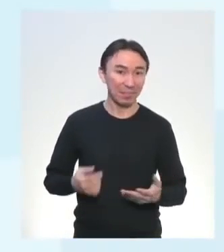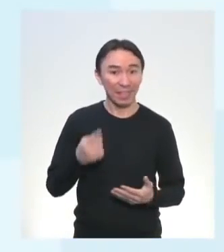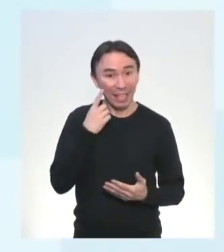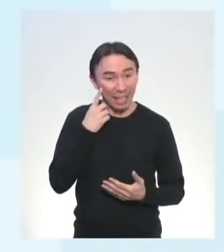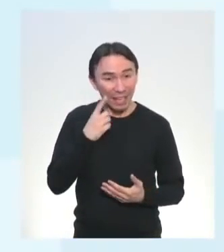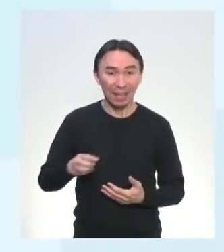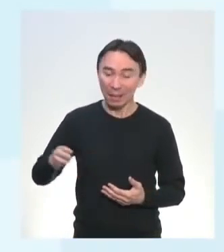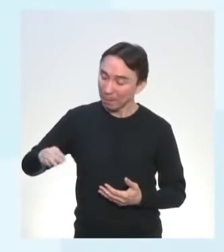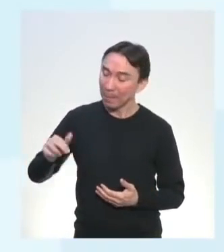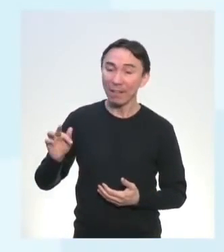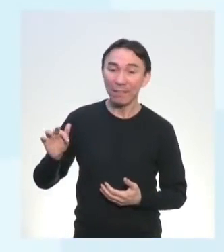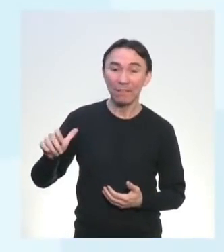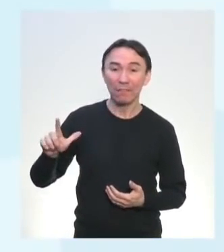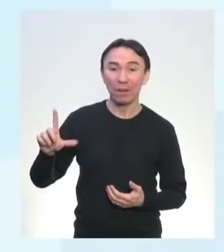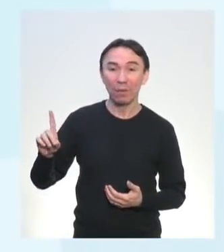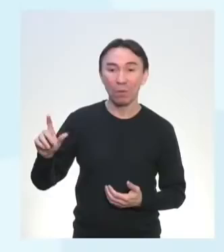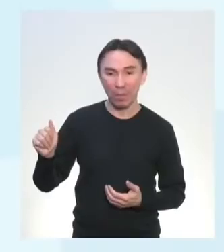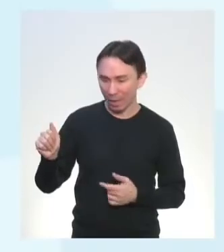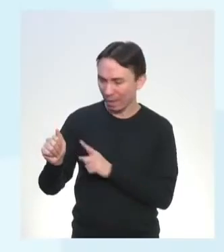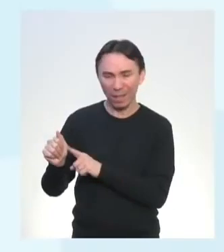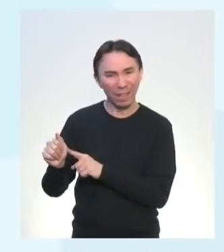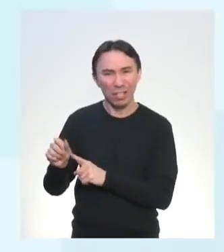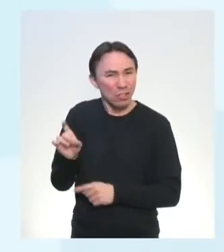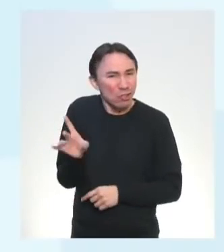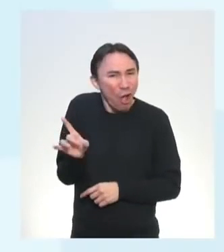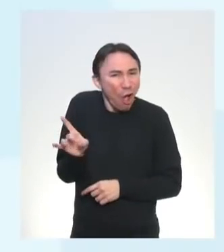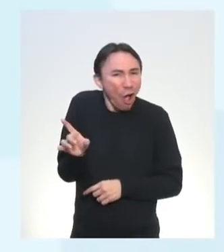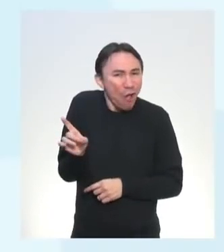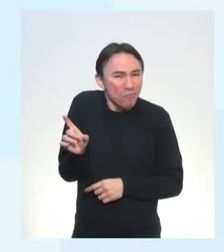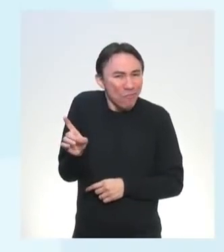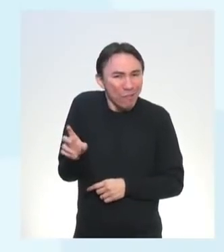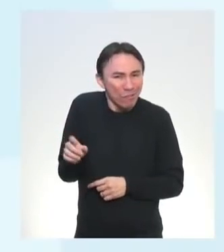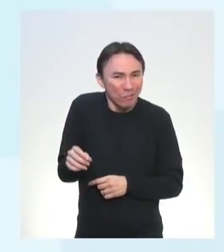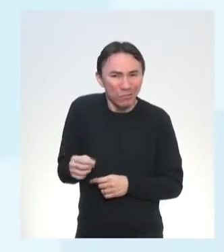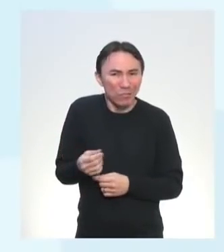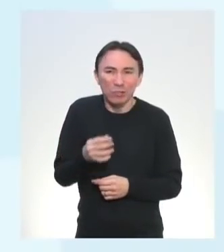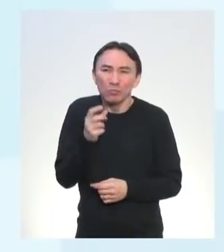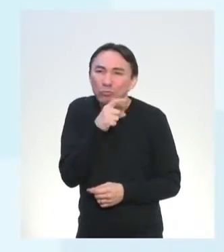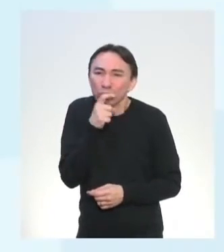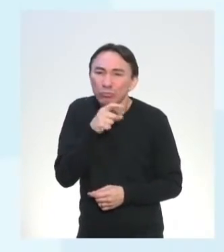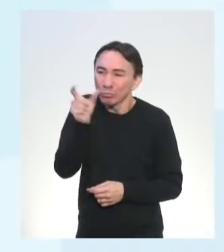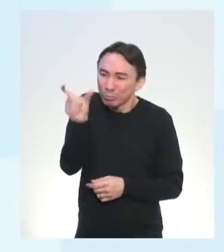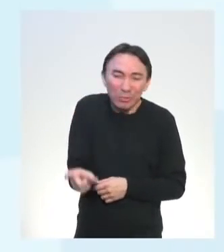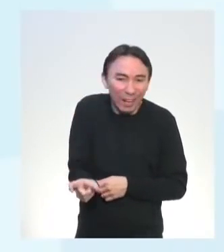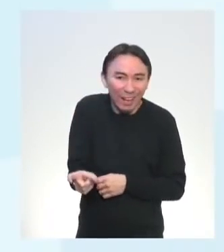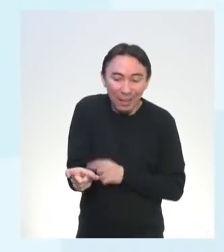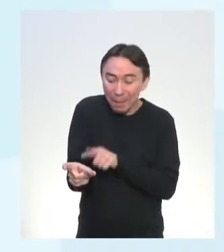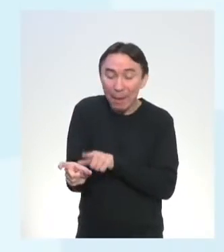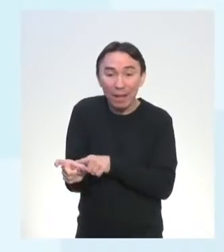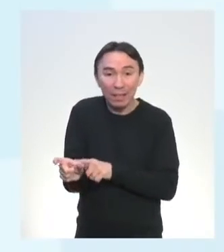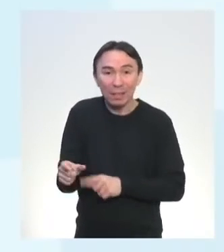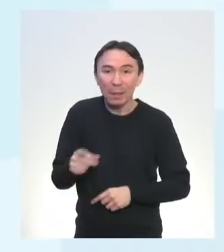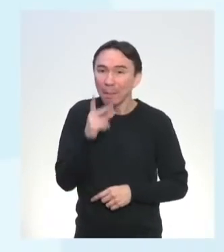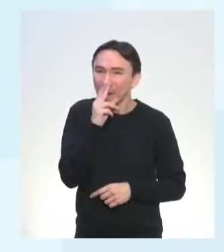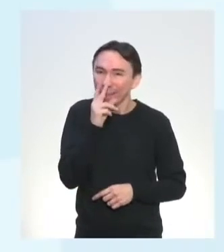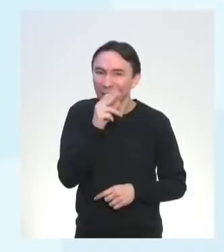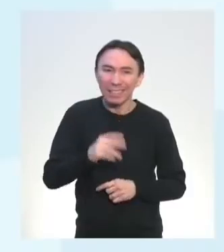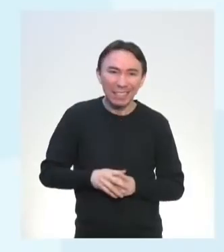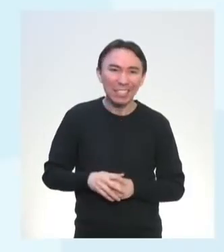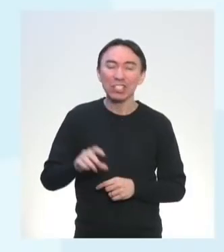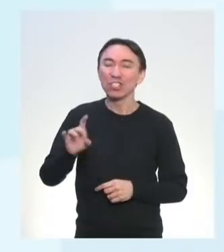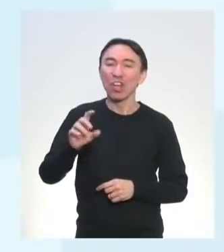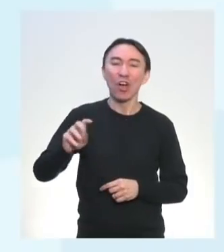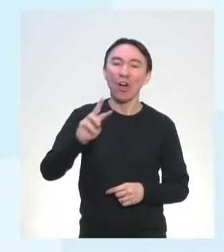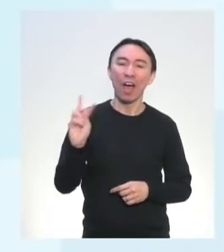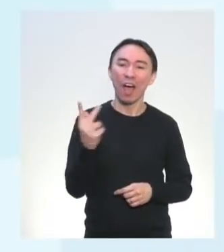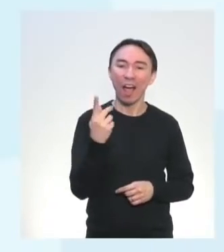era importante, mesmo ela sendo uma personagem de história em quadrinhos, porque Mafalda via muito além da HQ. Assim como